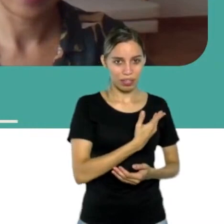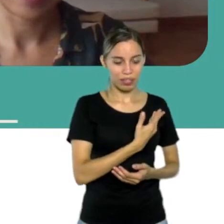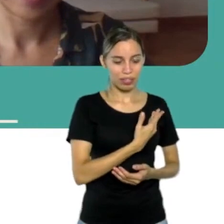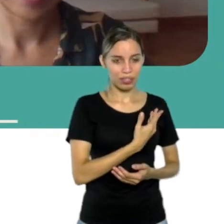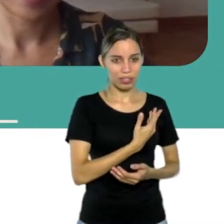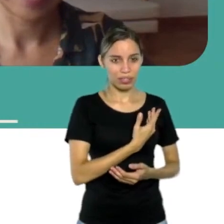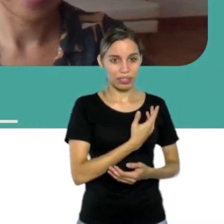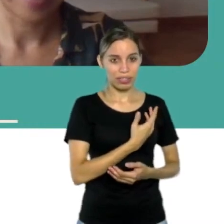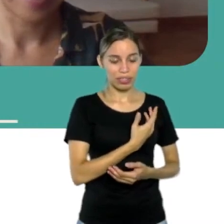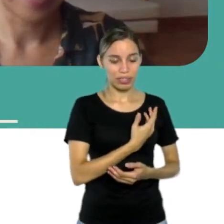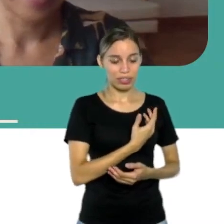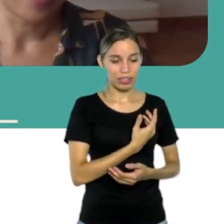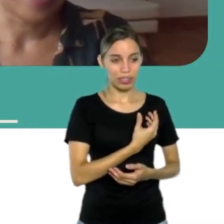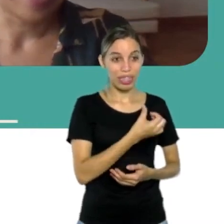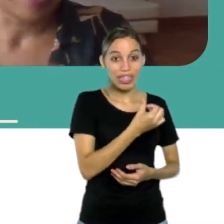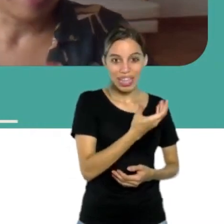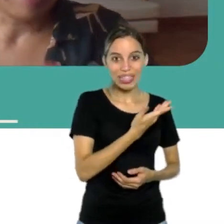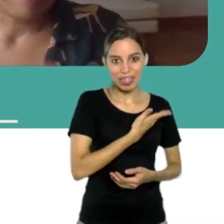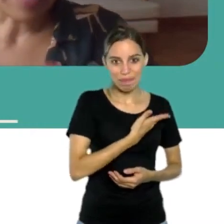e a Constança.